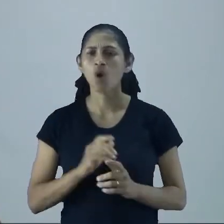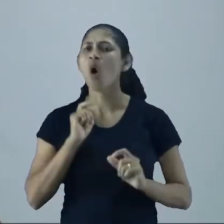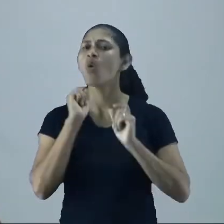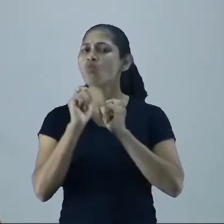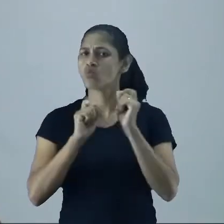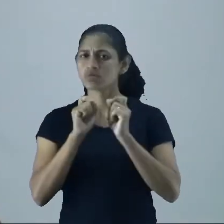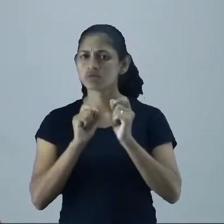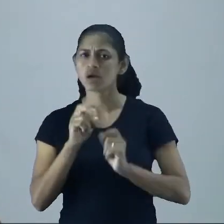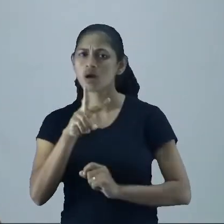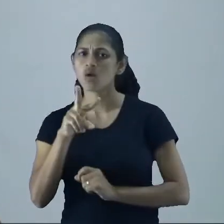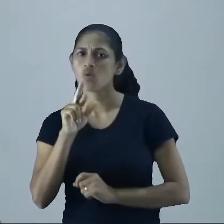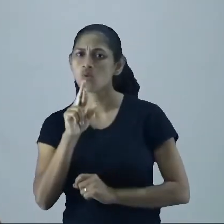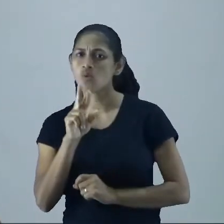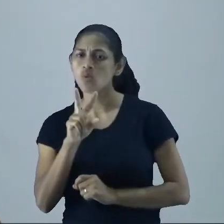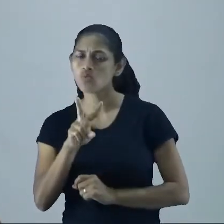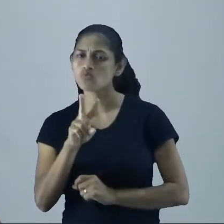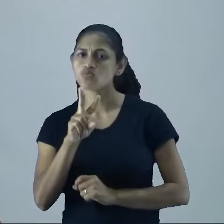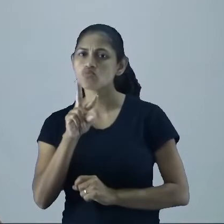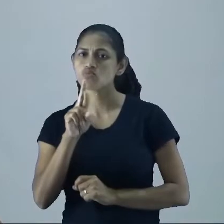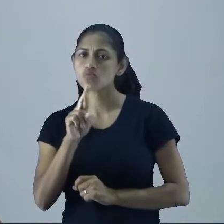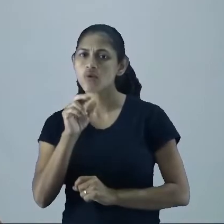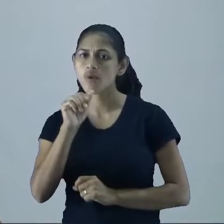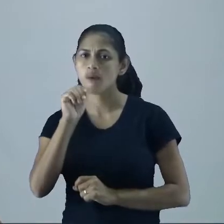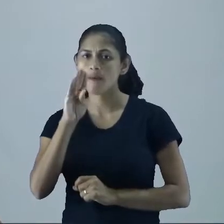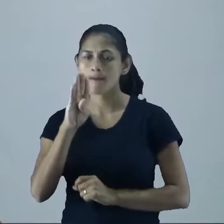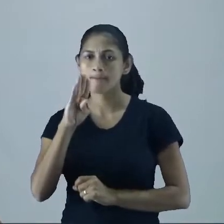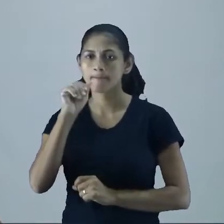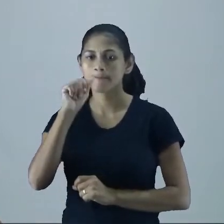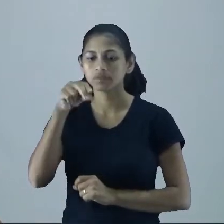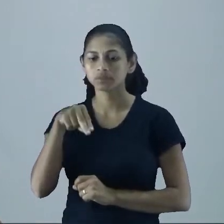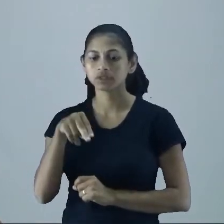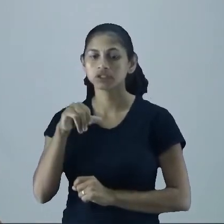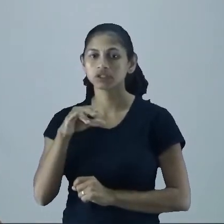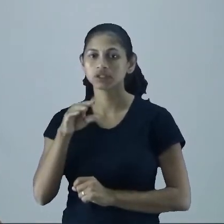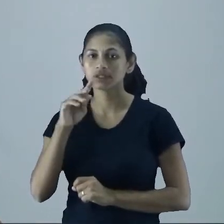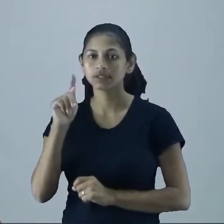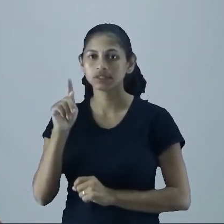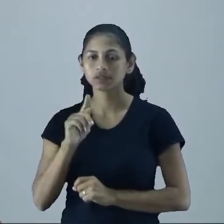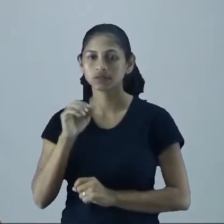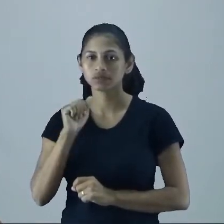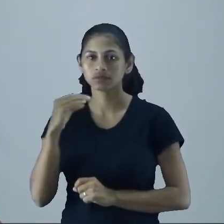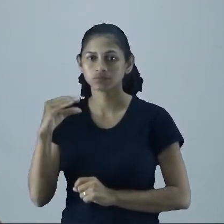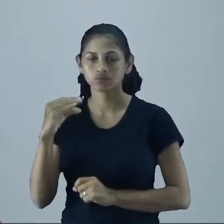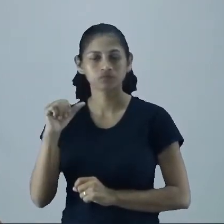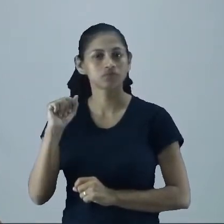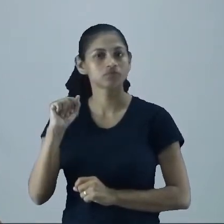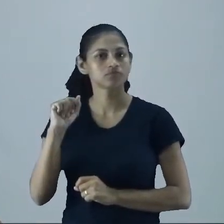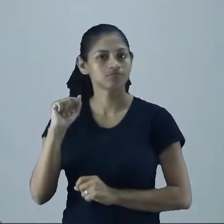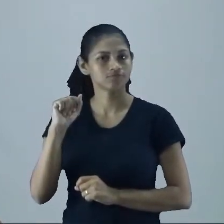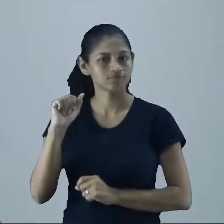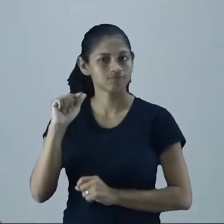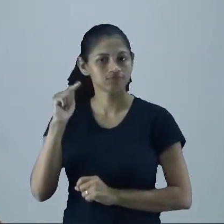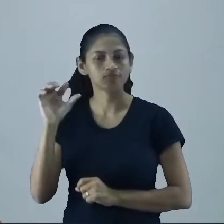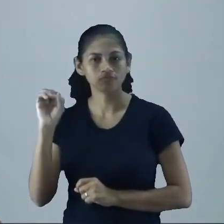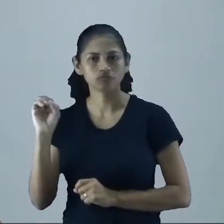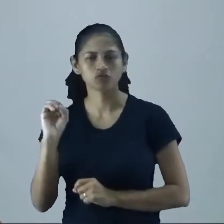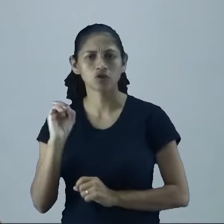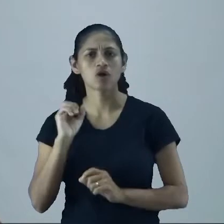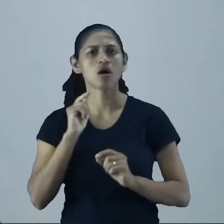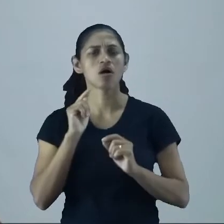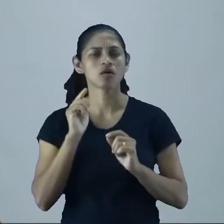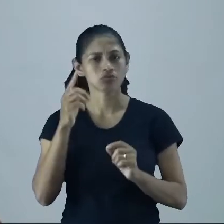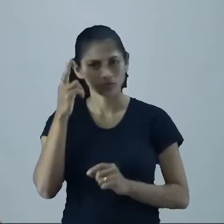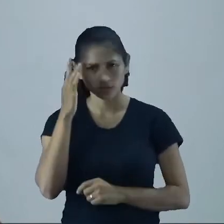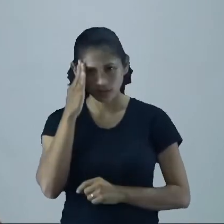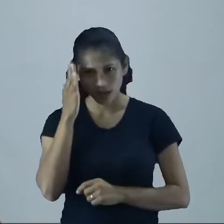já ouviu essa palavra? Industrialização, você conhece? Sabe o que é um parque industrial? O que é uma